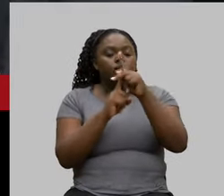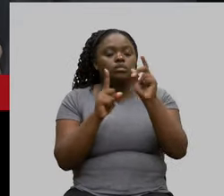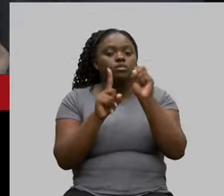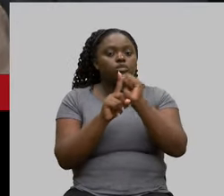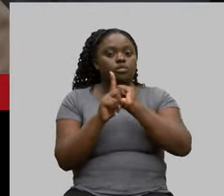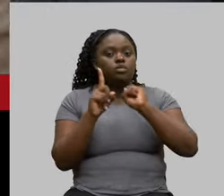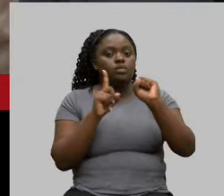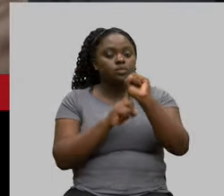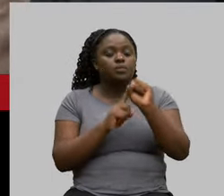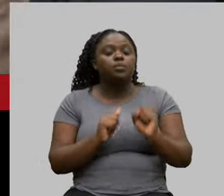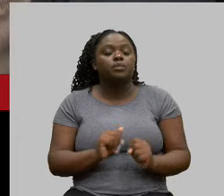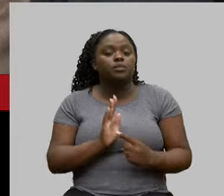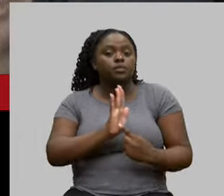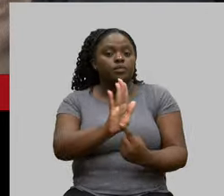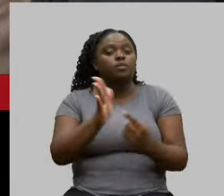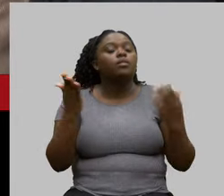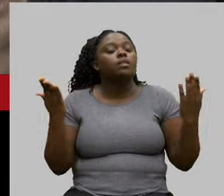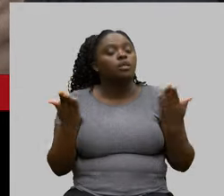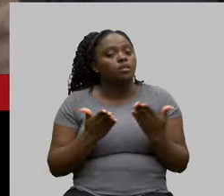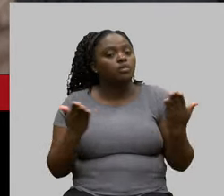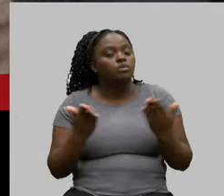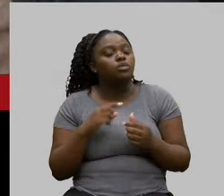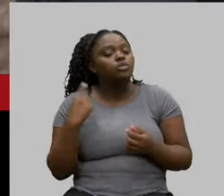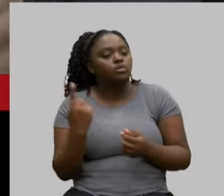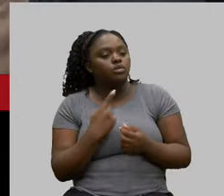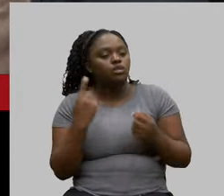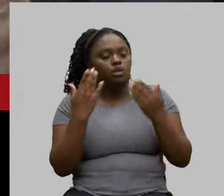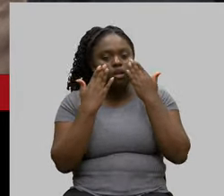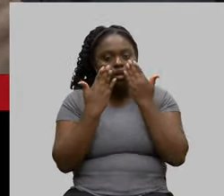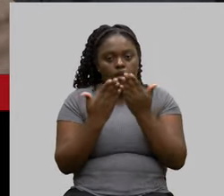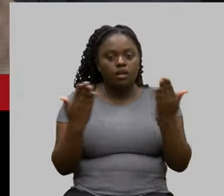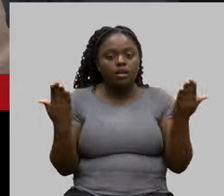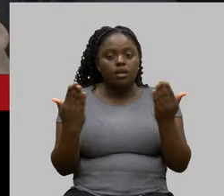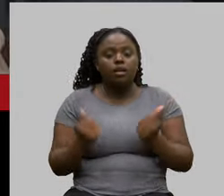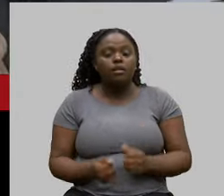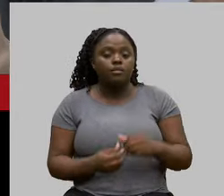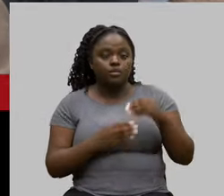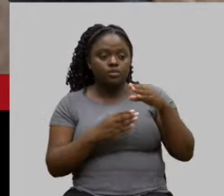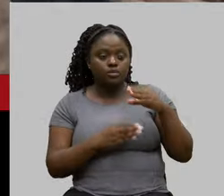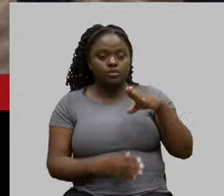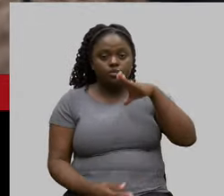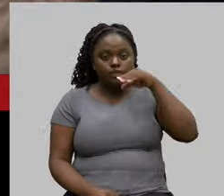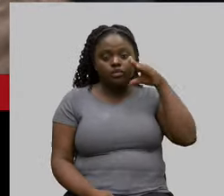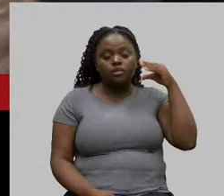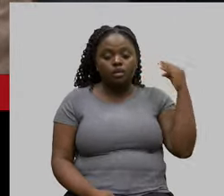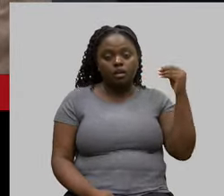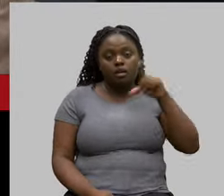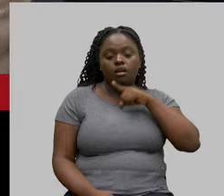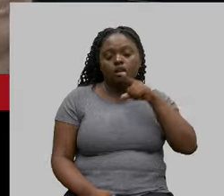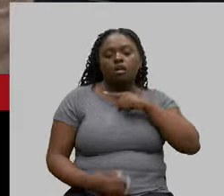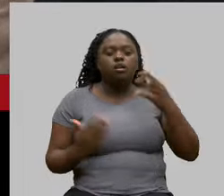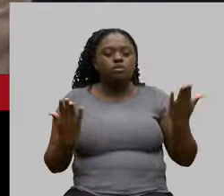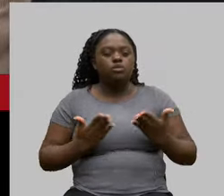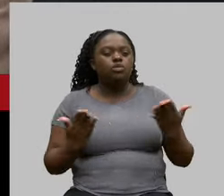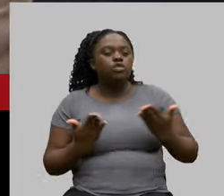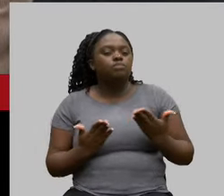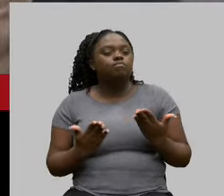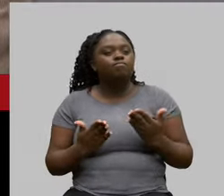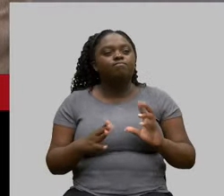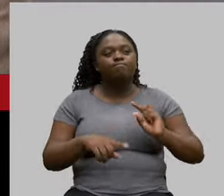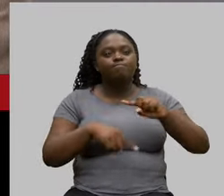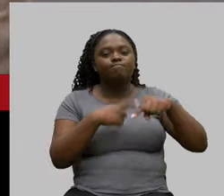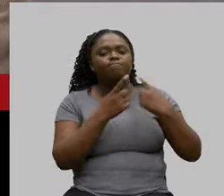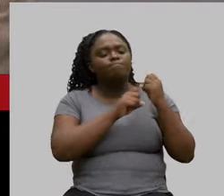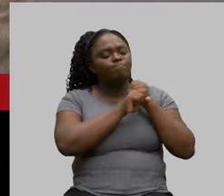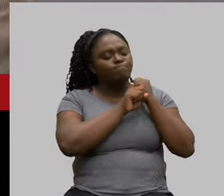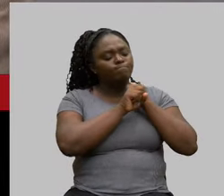luz do que nós hoje enxergamos os servidores que tem hoje eh após longos